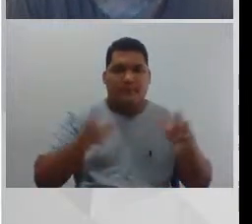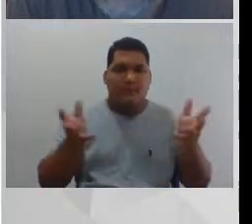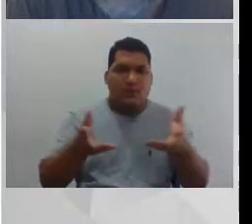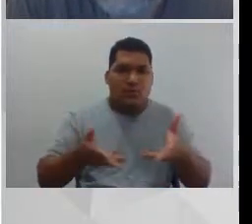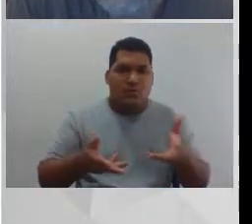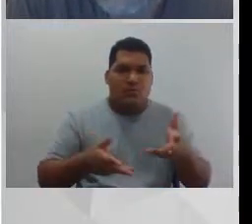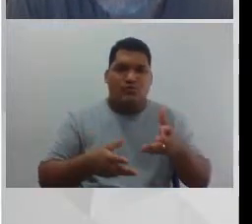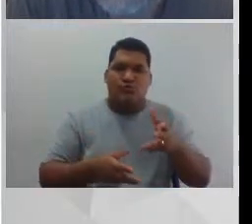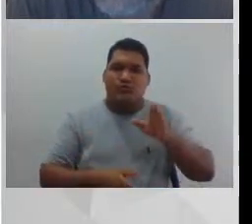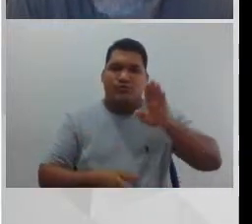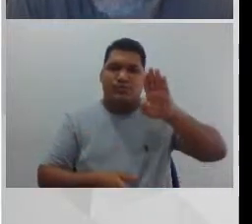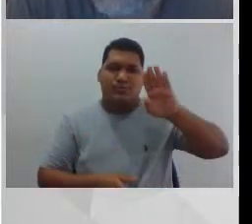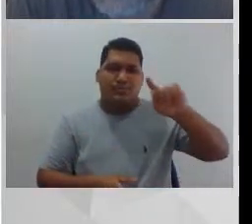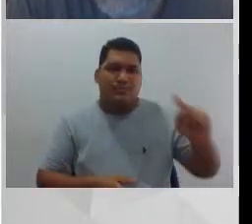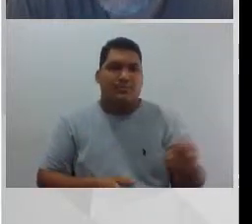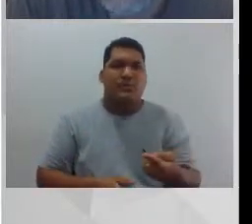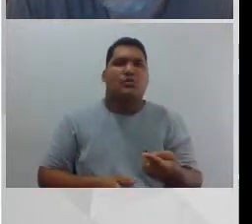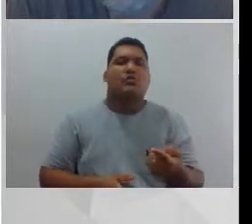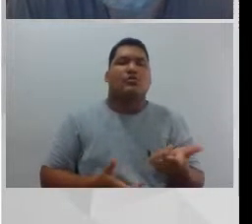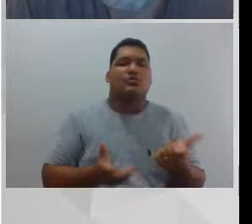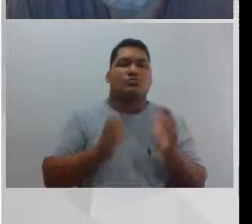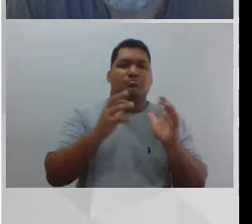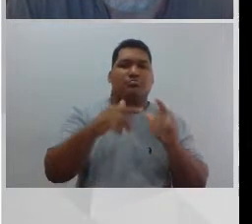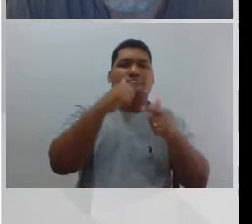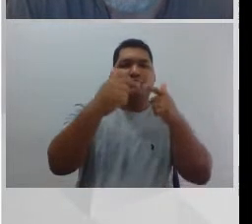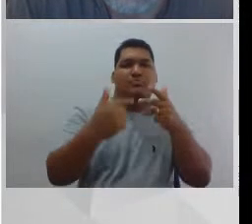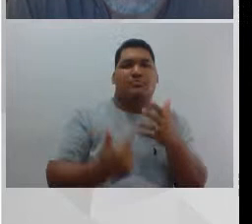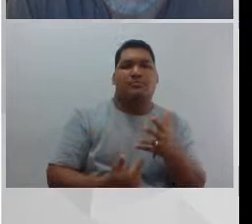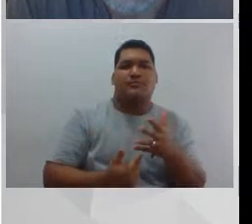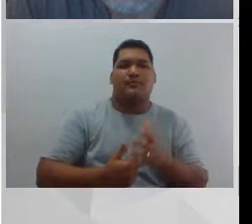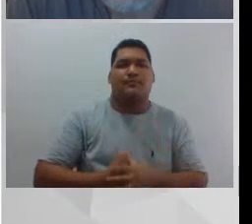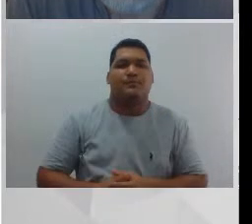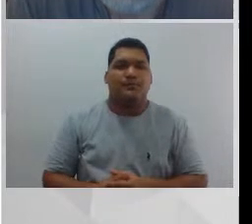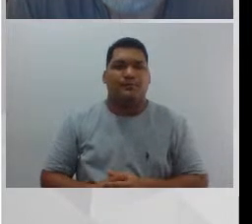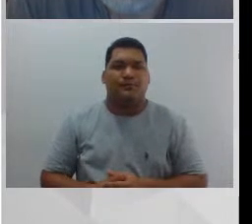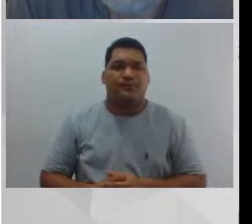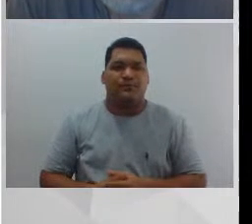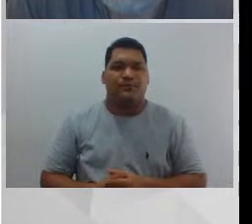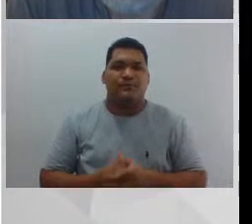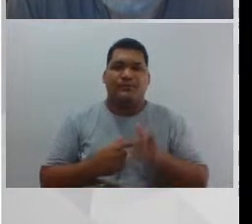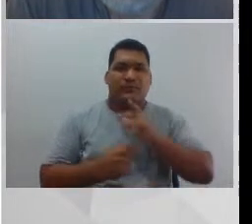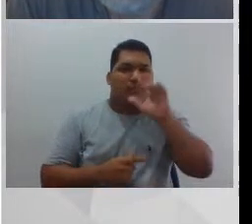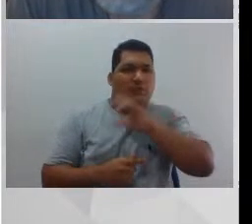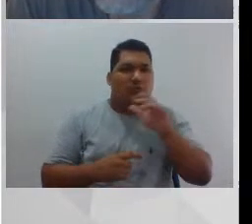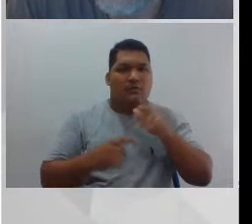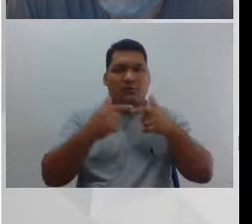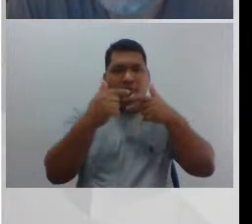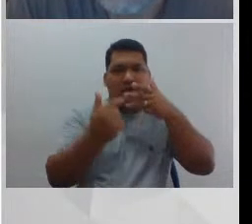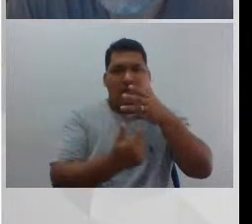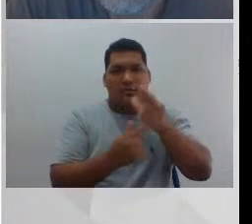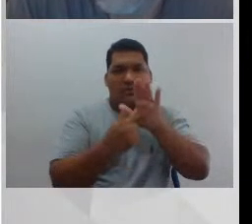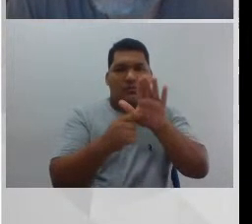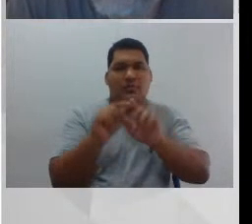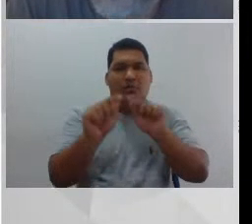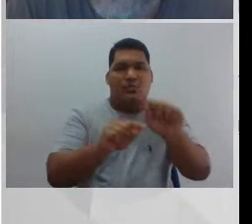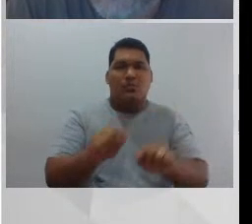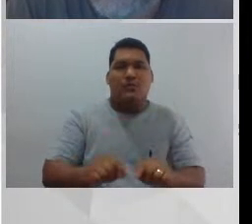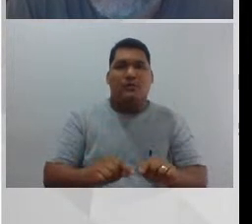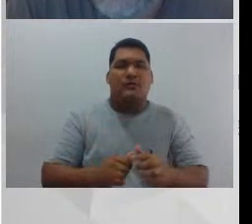milhões de parâmetros para serem ajustados. Tá? Aqui rapidamente uma descrição do que é cada um